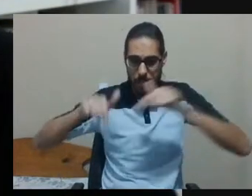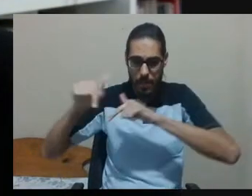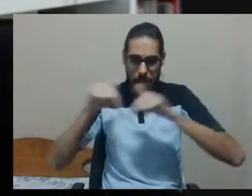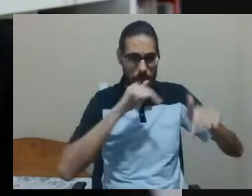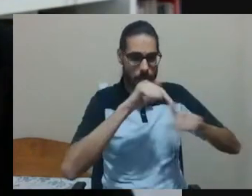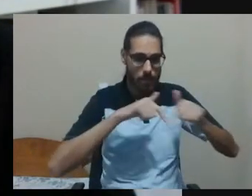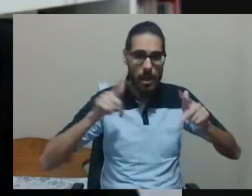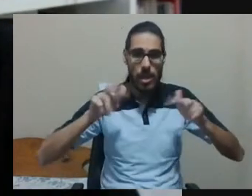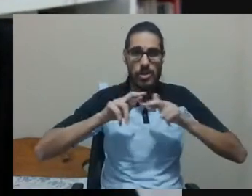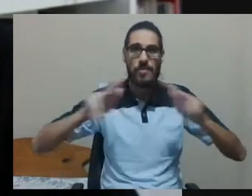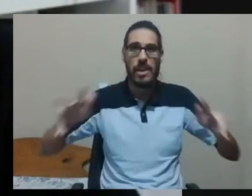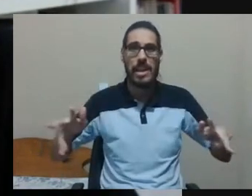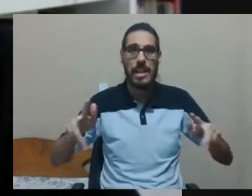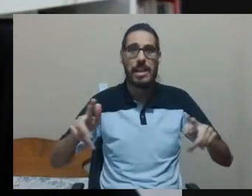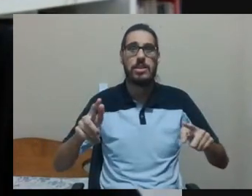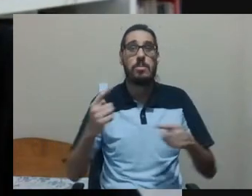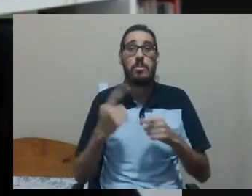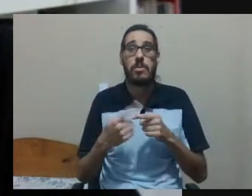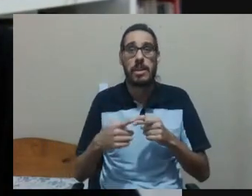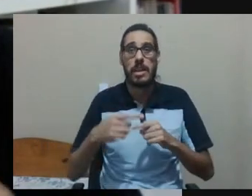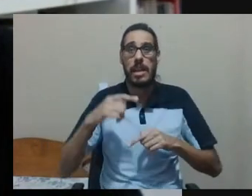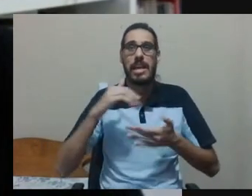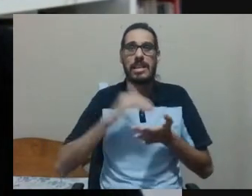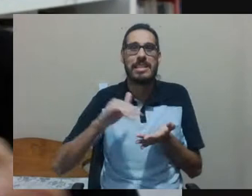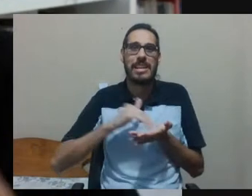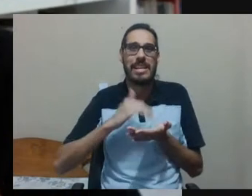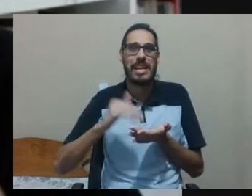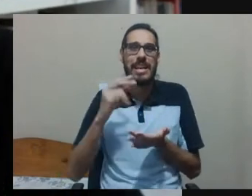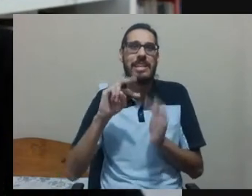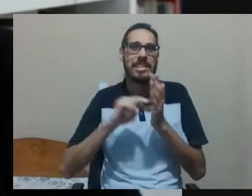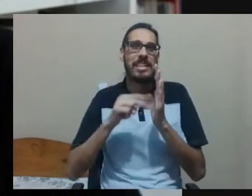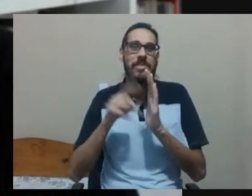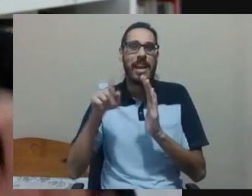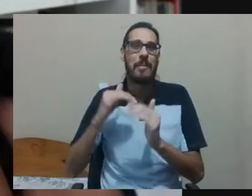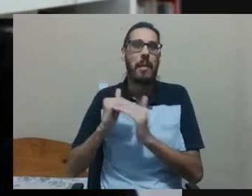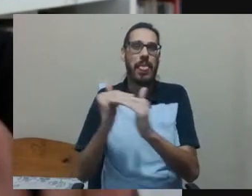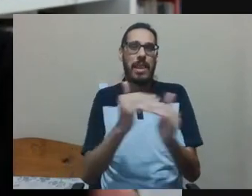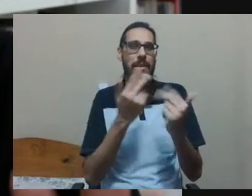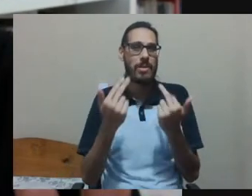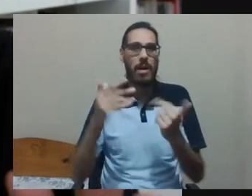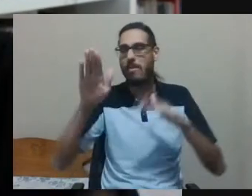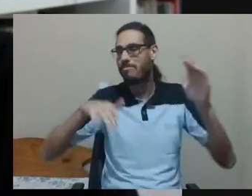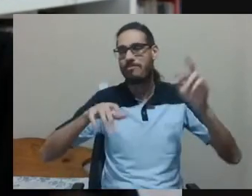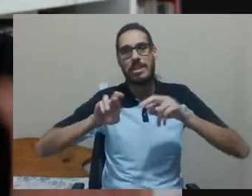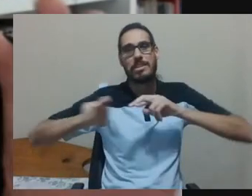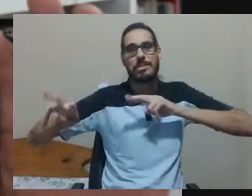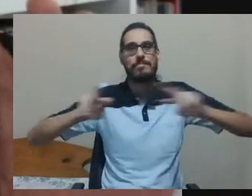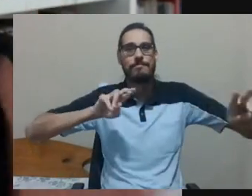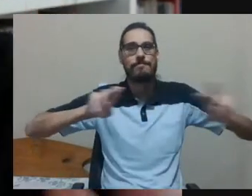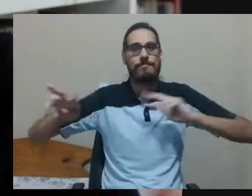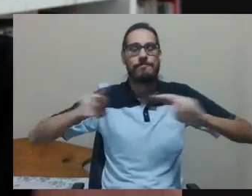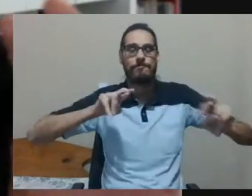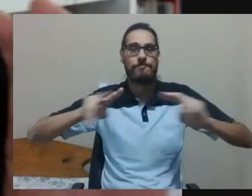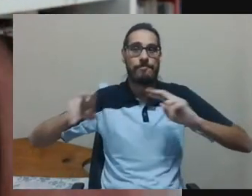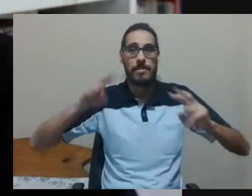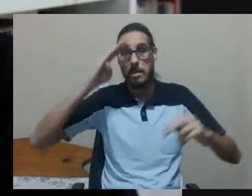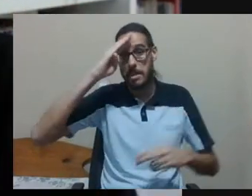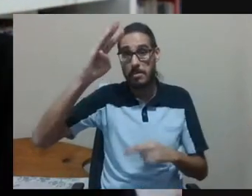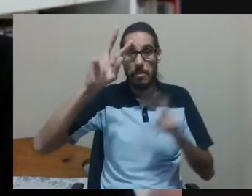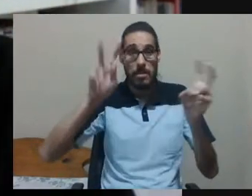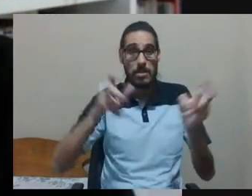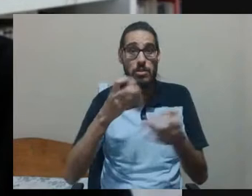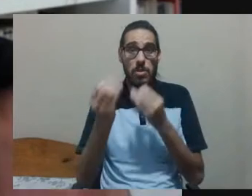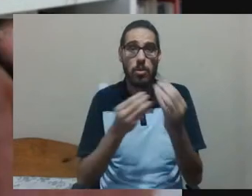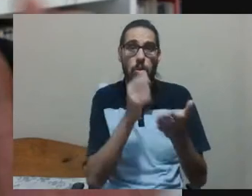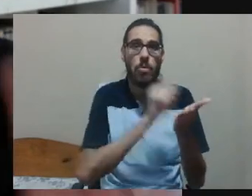programas, porque nem todas as atividades de secretaria são padronizadas, sobretudo no que se refere ao preenchimento, ao auxílio no